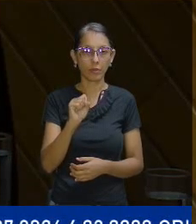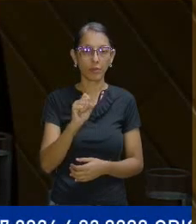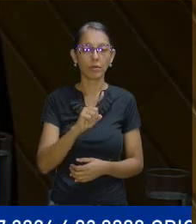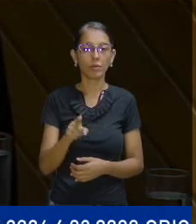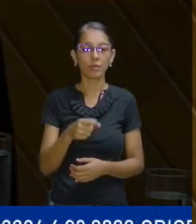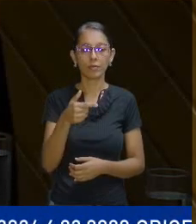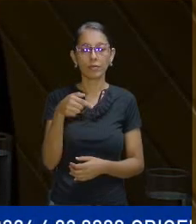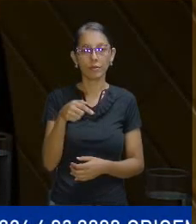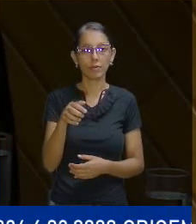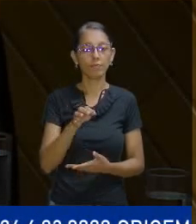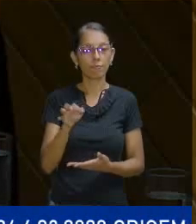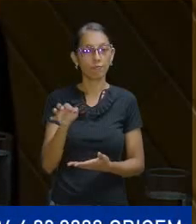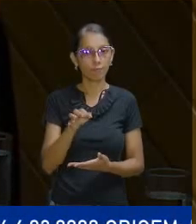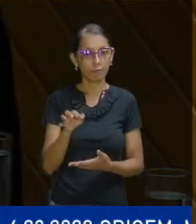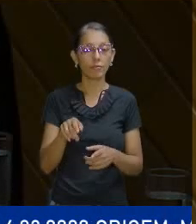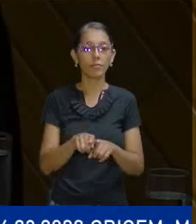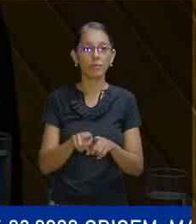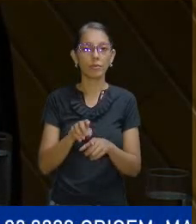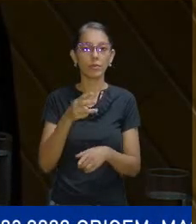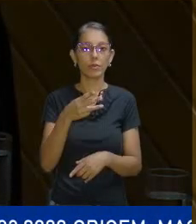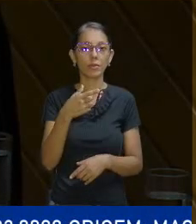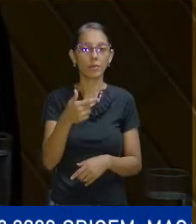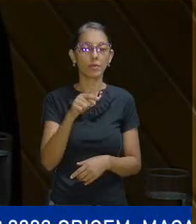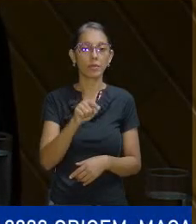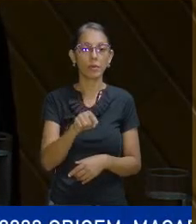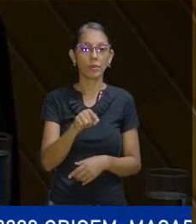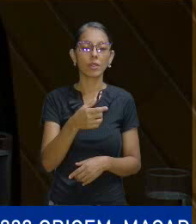68.303,27 e R$